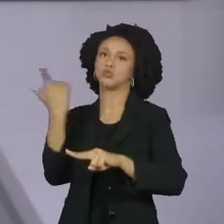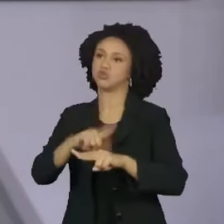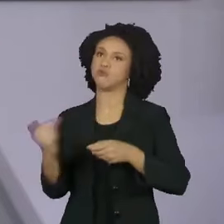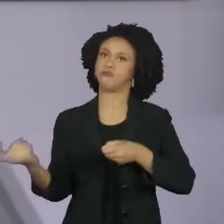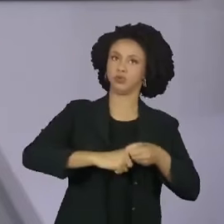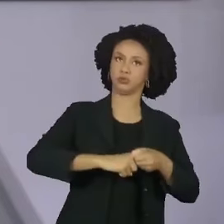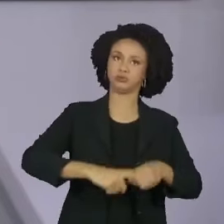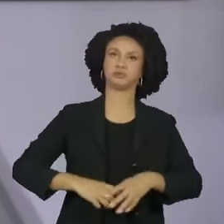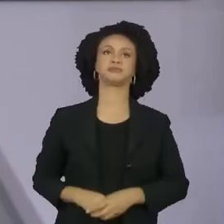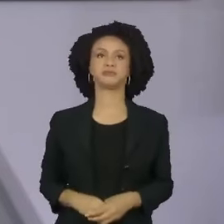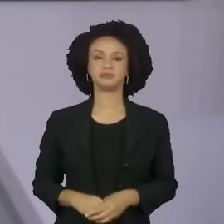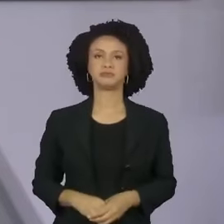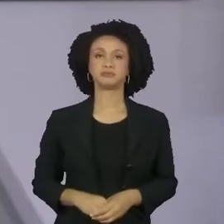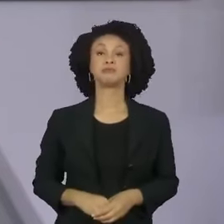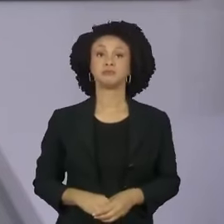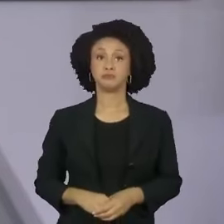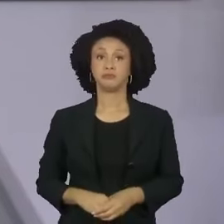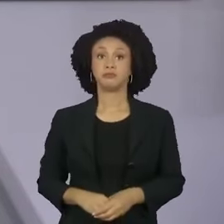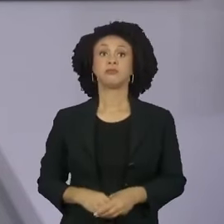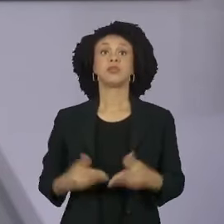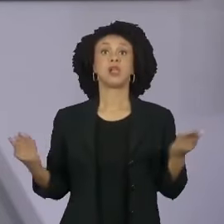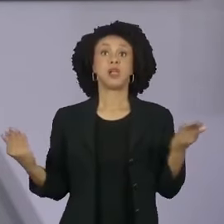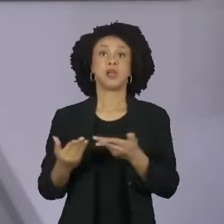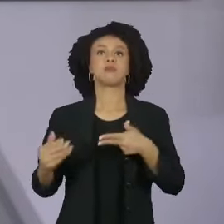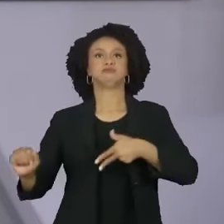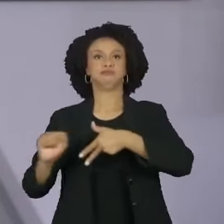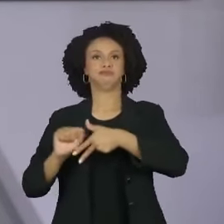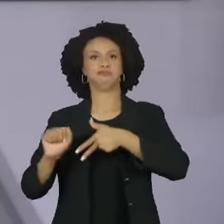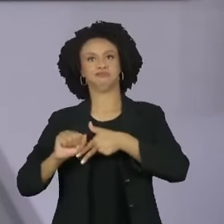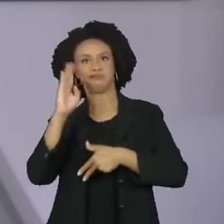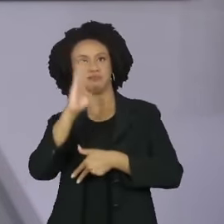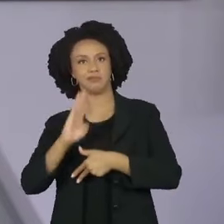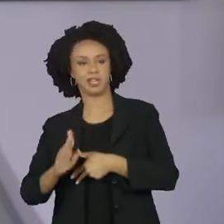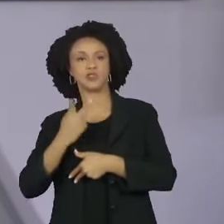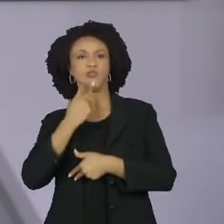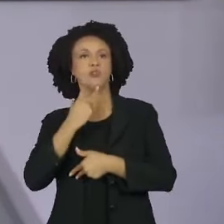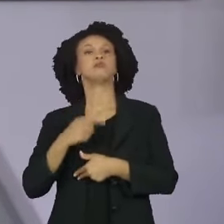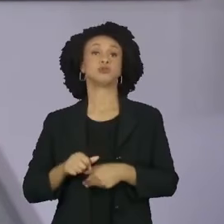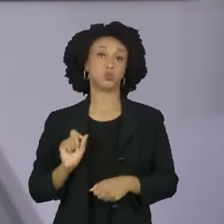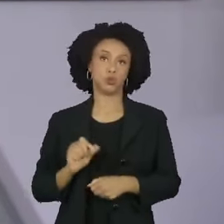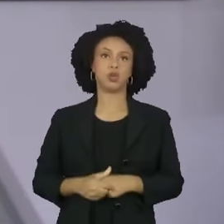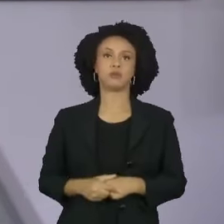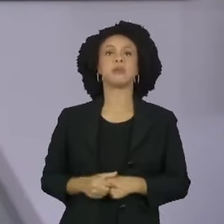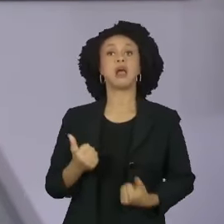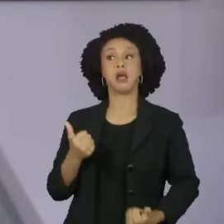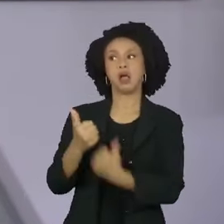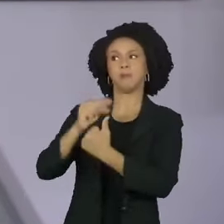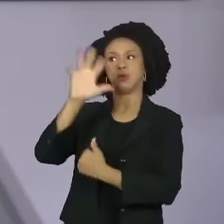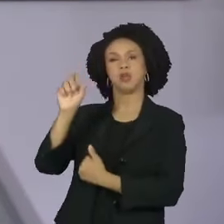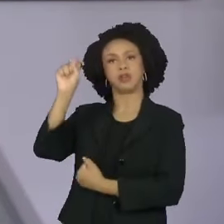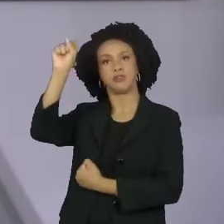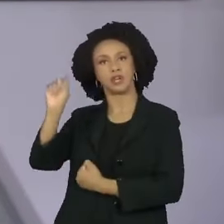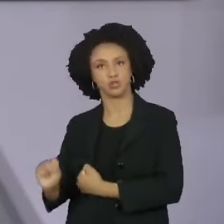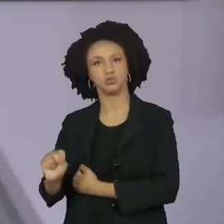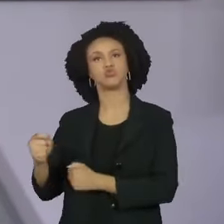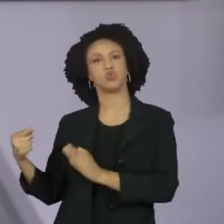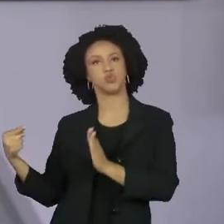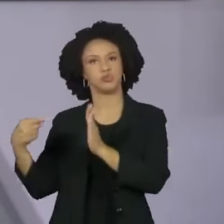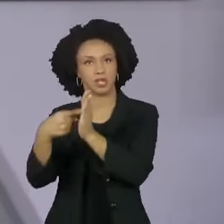o Itamarati confirmou que o governo brasileiro apoia a África do Sul na denúncia à corte internacional de Justiça de crimes de